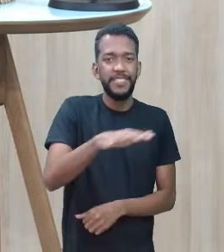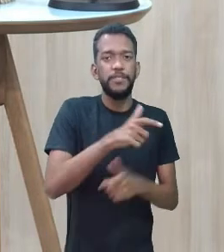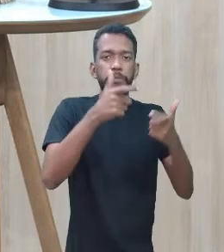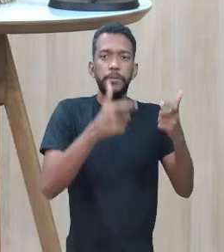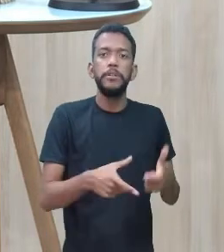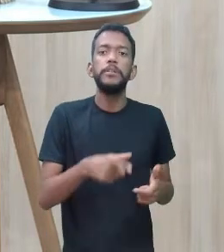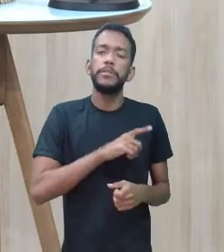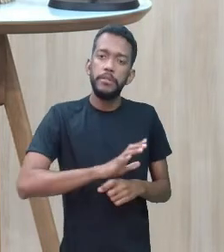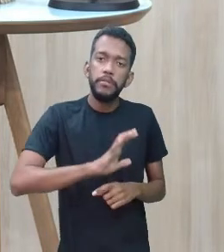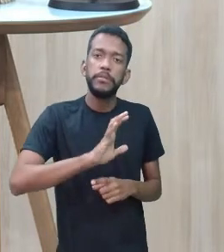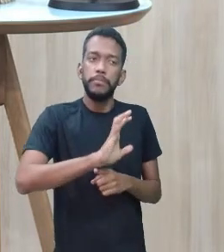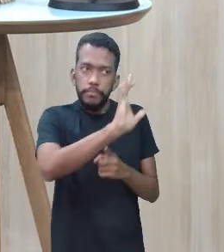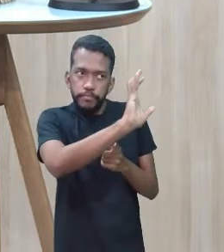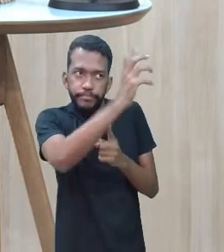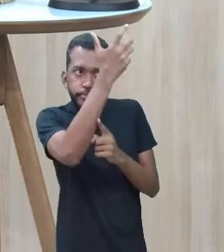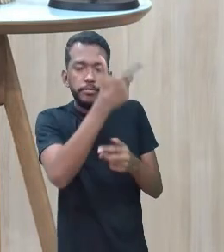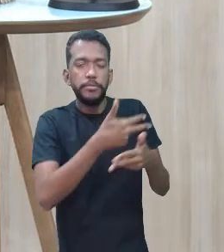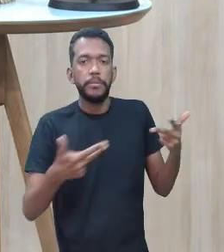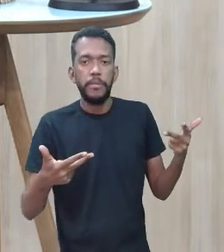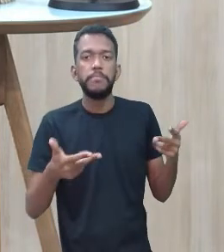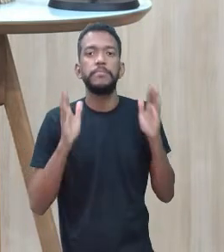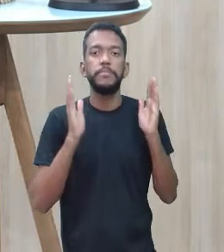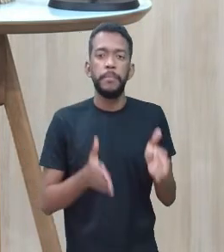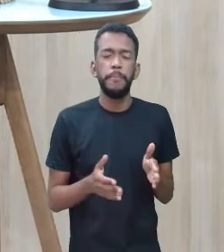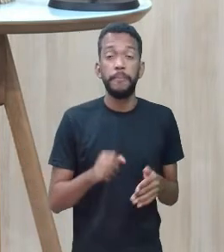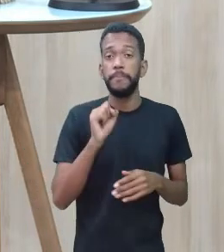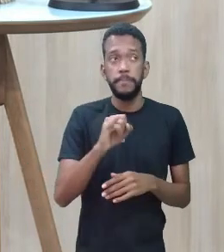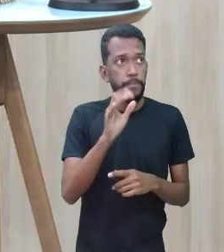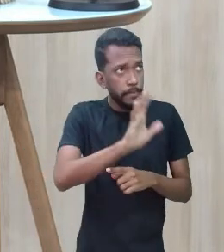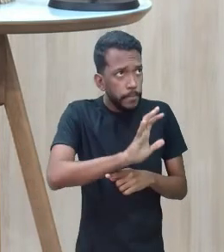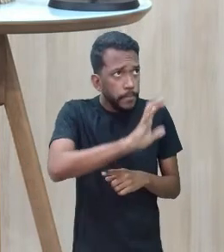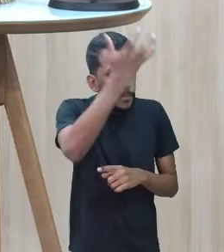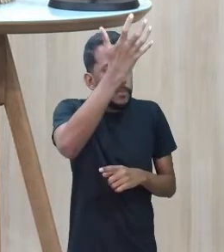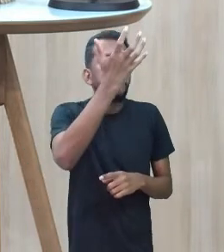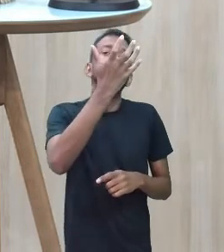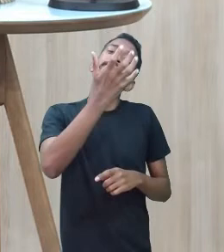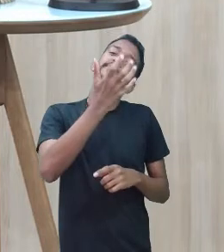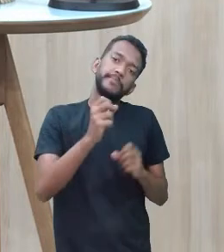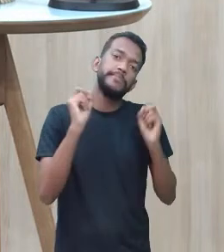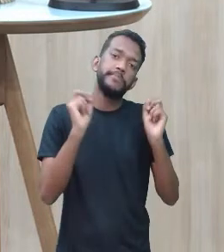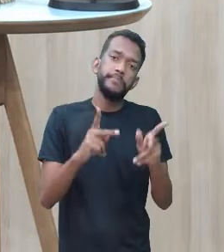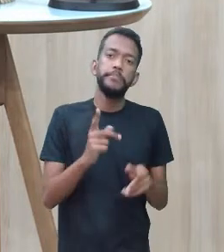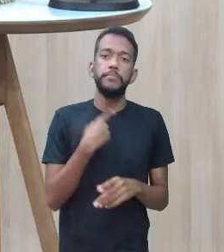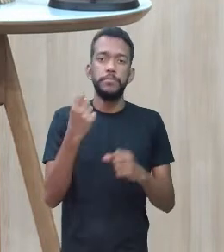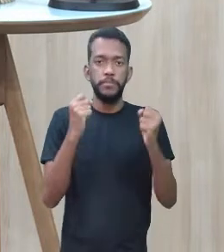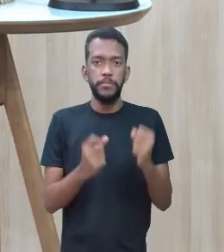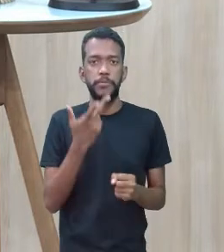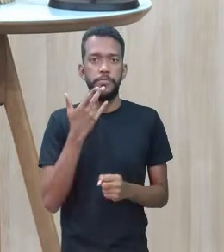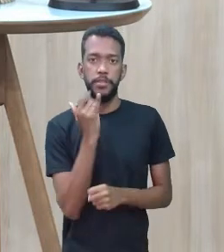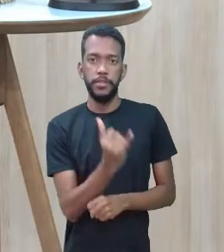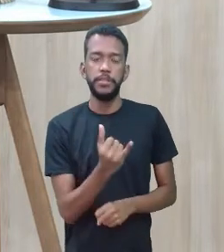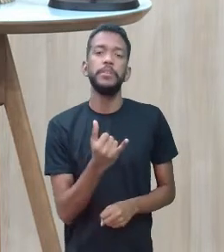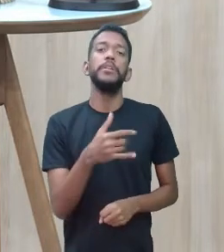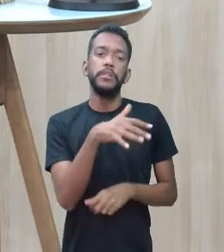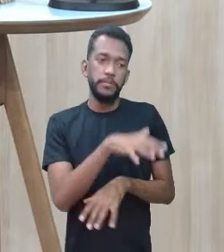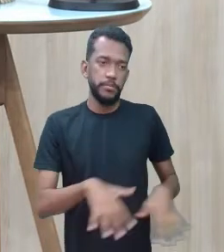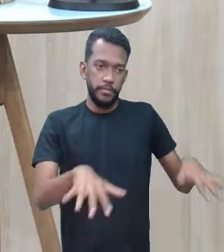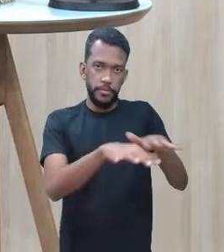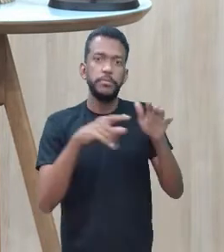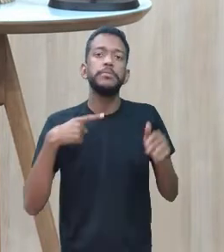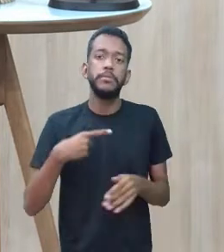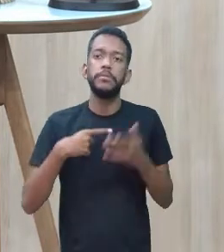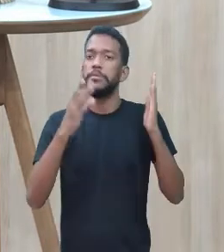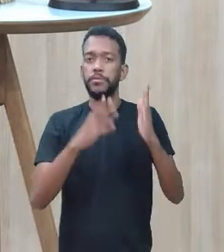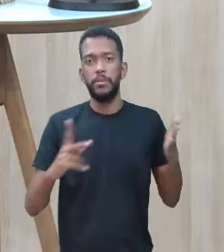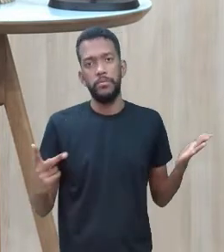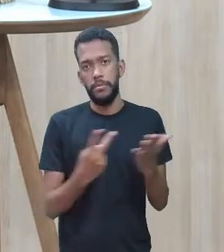período, aconteceu algum fenômeno meteorológico. Se aconteceu algum fenômeno meteorológico, então podemos dizer que esse desequilíbrio ele foi